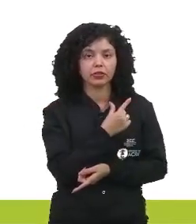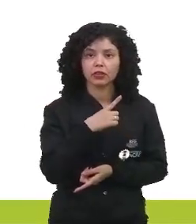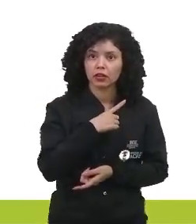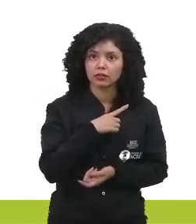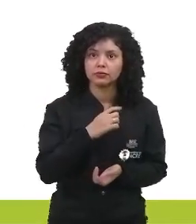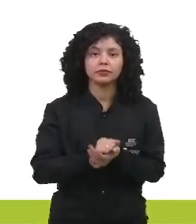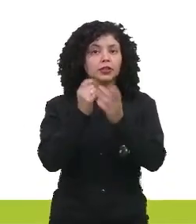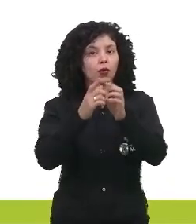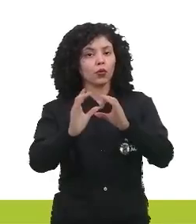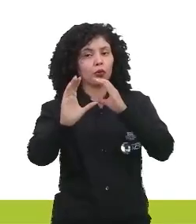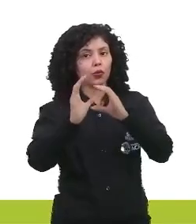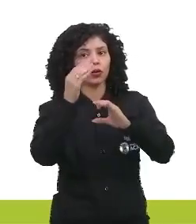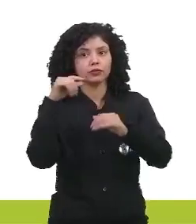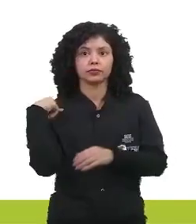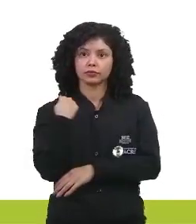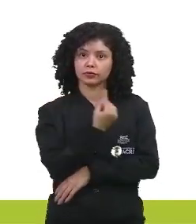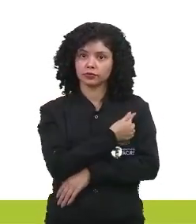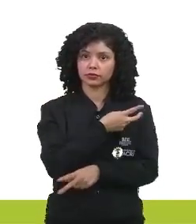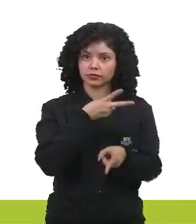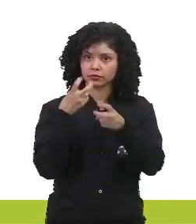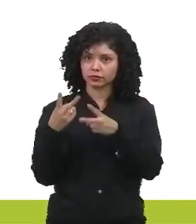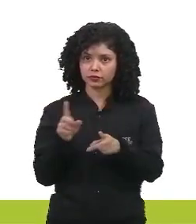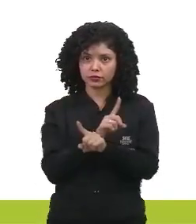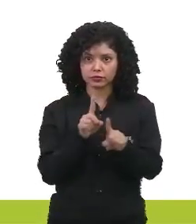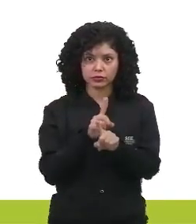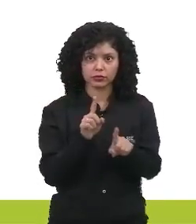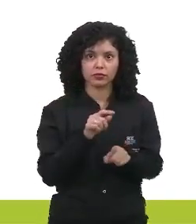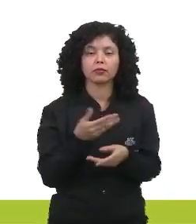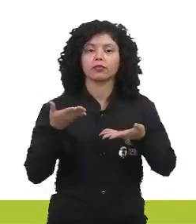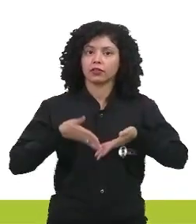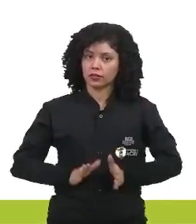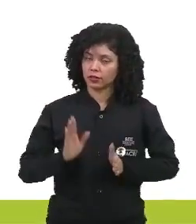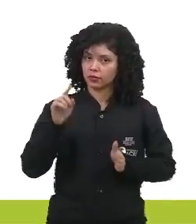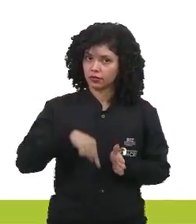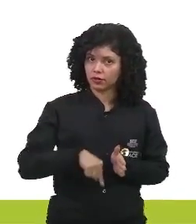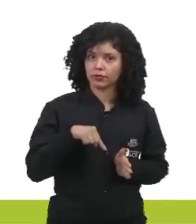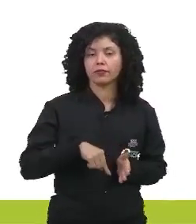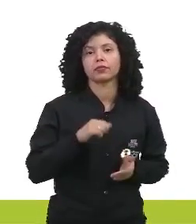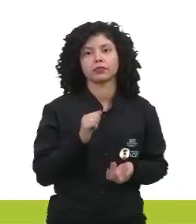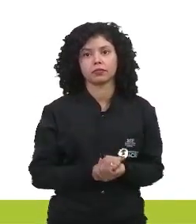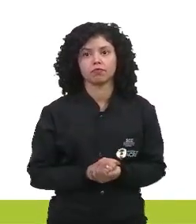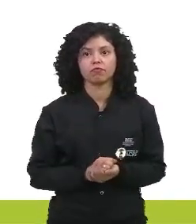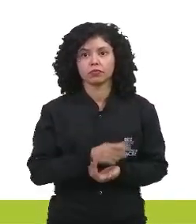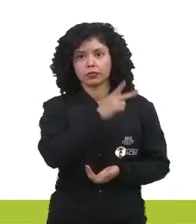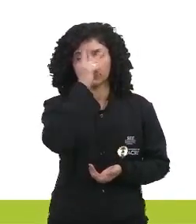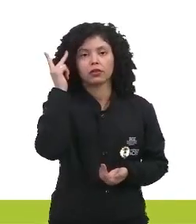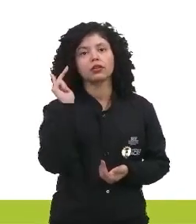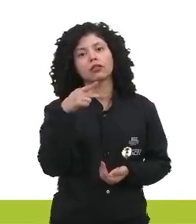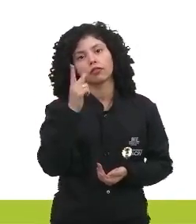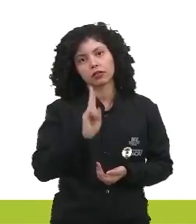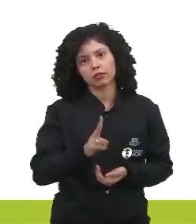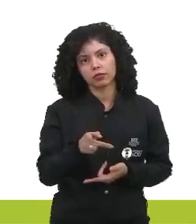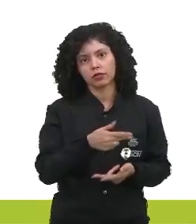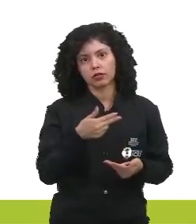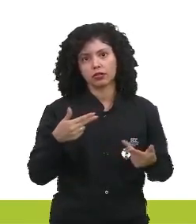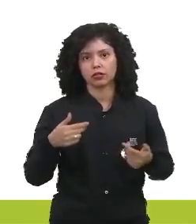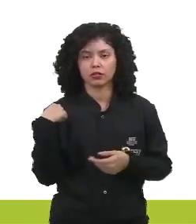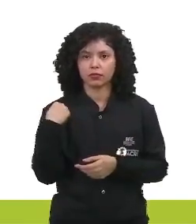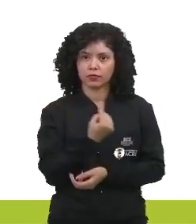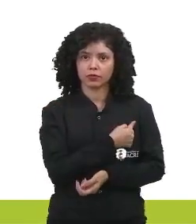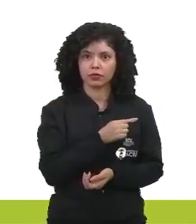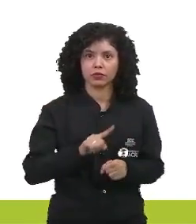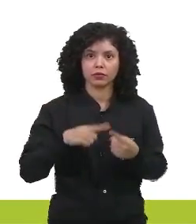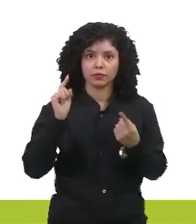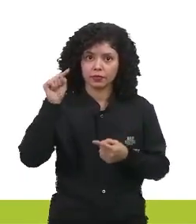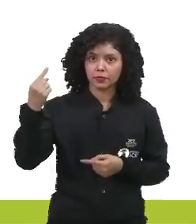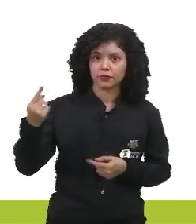falar cantando, porque nós não observamos isso, porque nós nascemos e nos criamos com pessoas que falam da mesma forma que nós. Então,